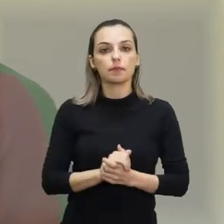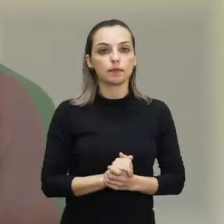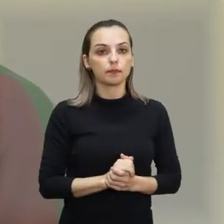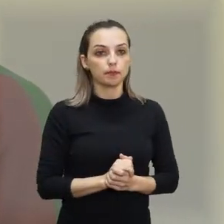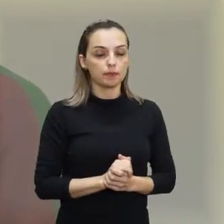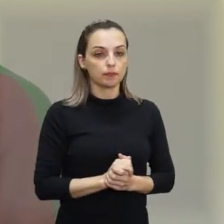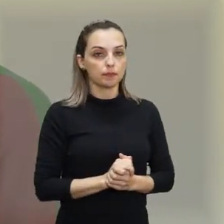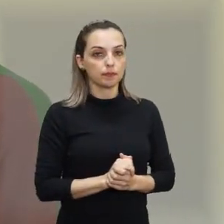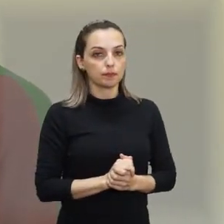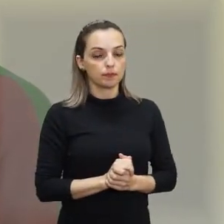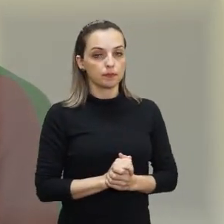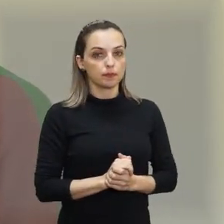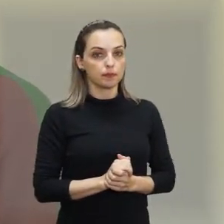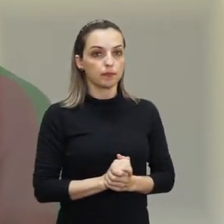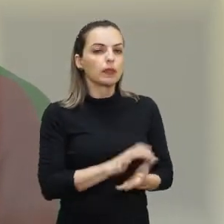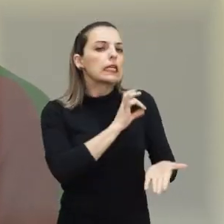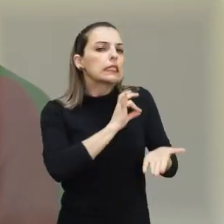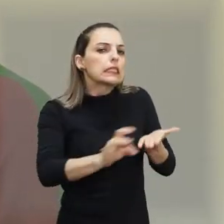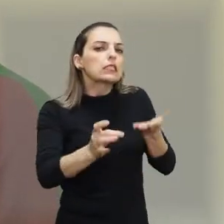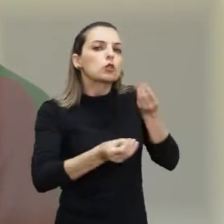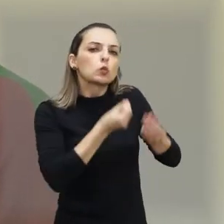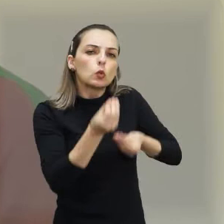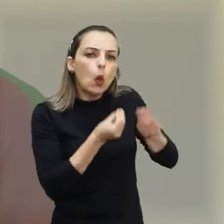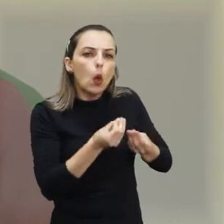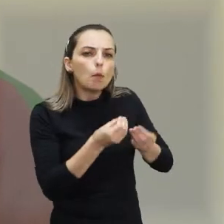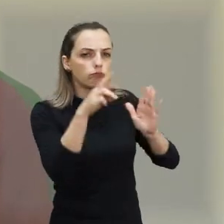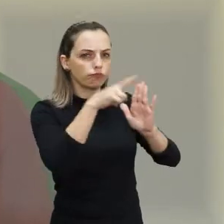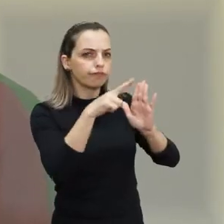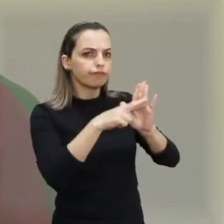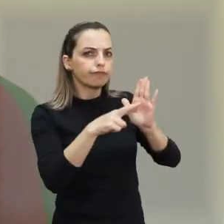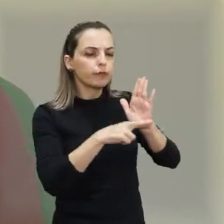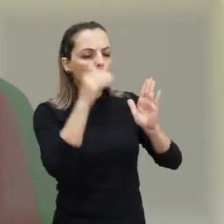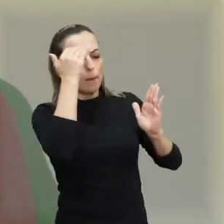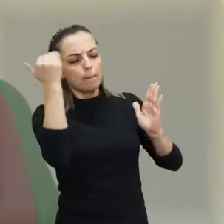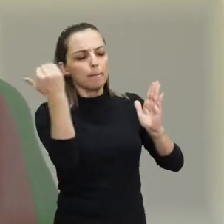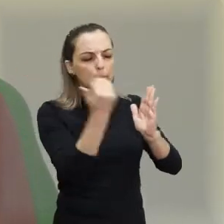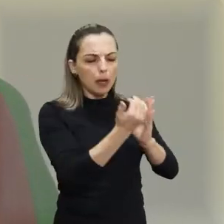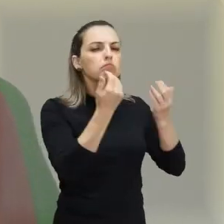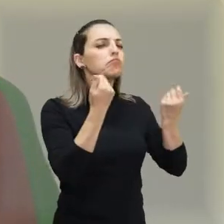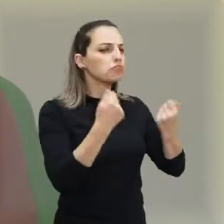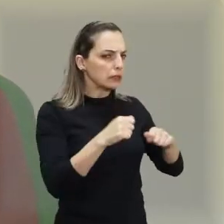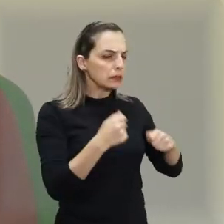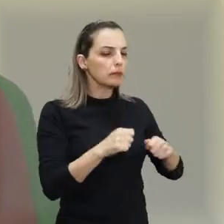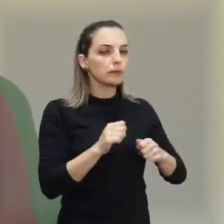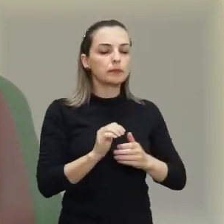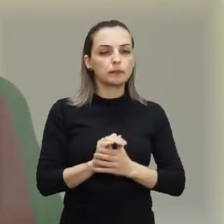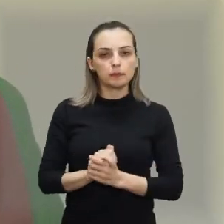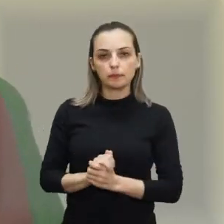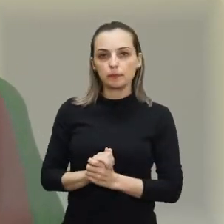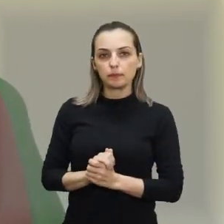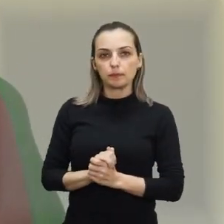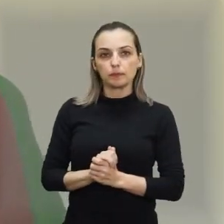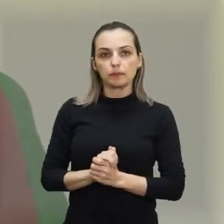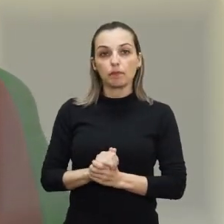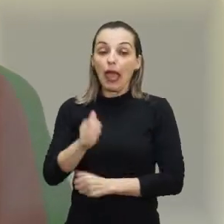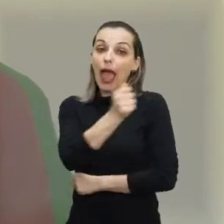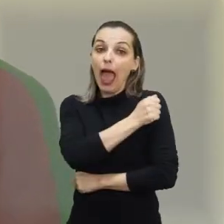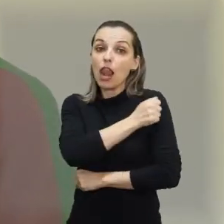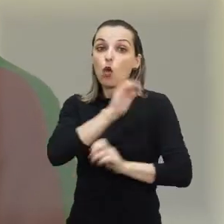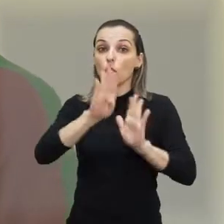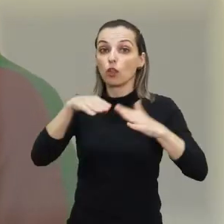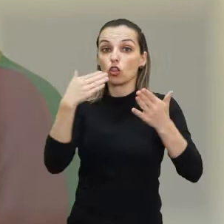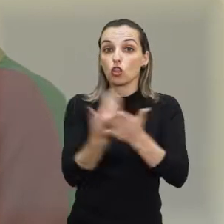que estão fazendo um pré-vestibular e como funcionam as inscrições os alunos devem preencher algum pré-requisito